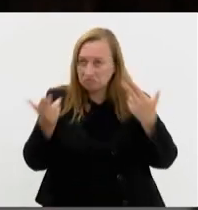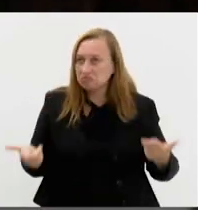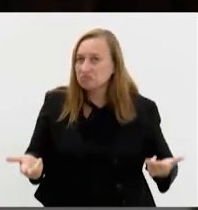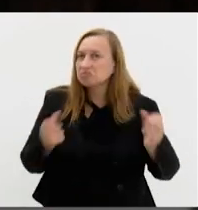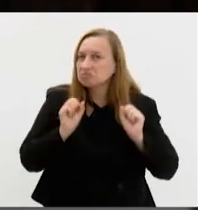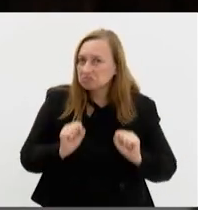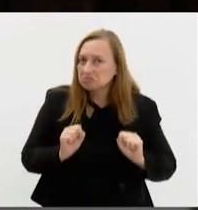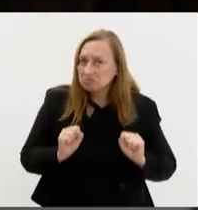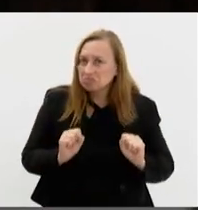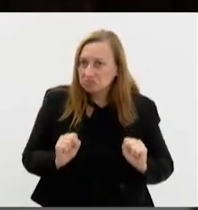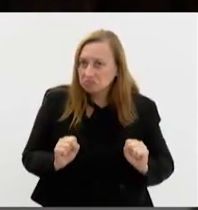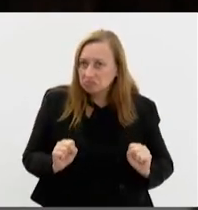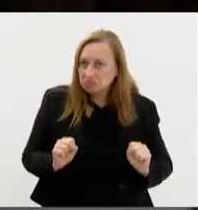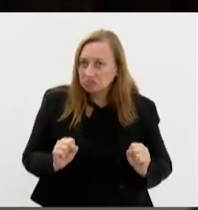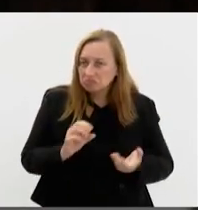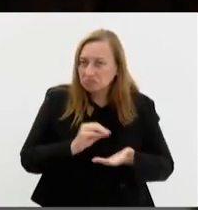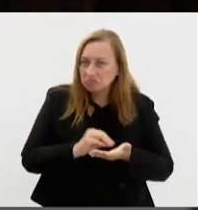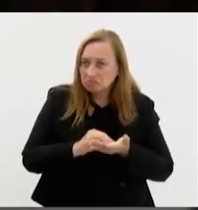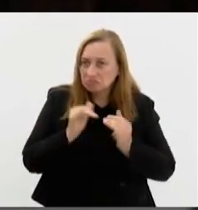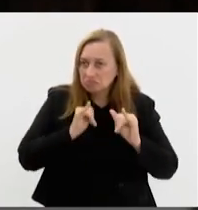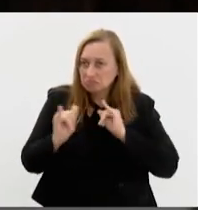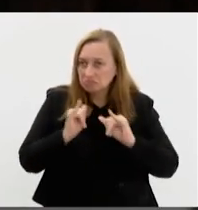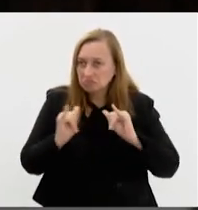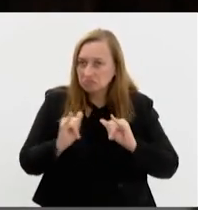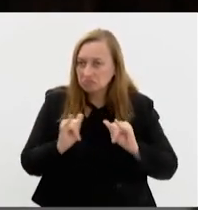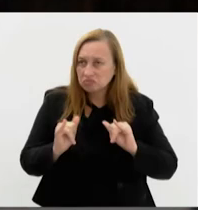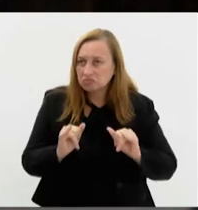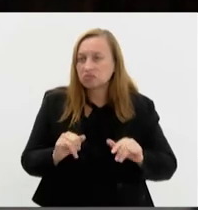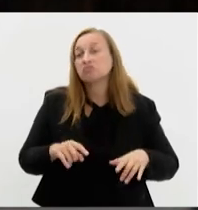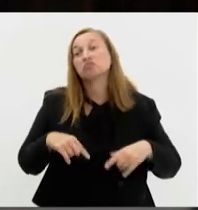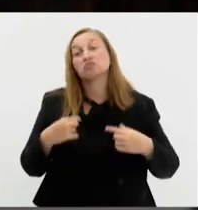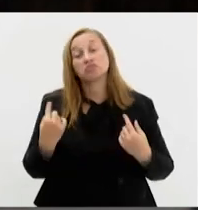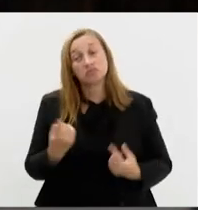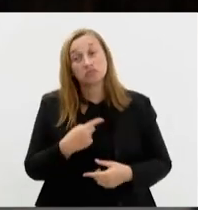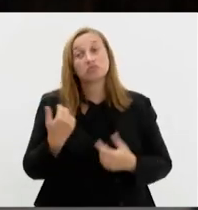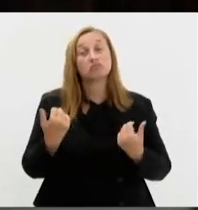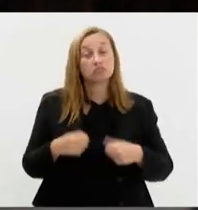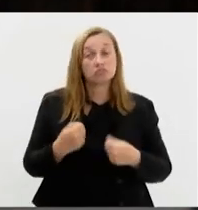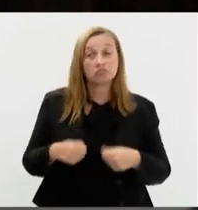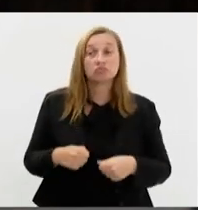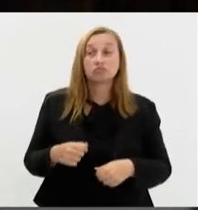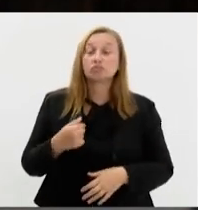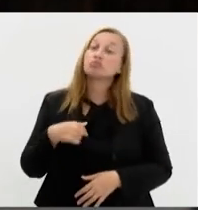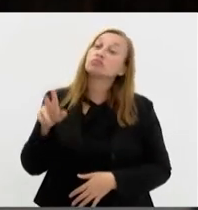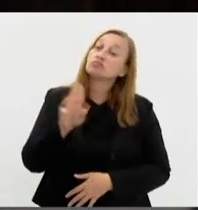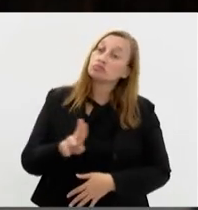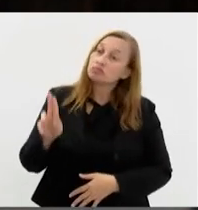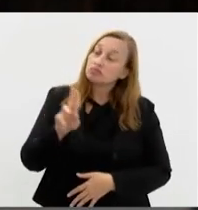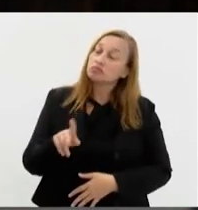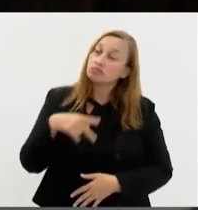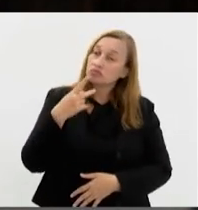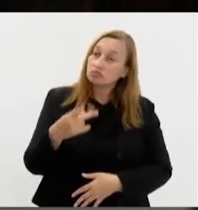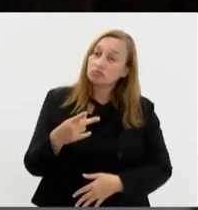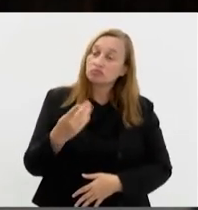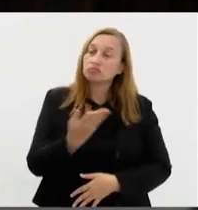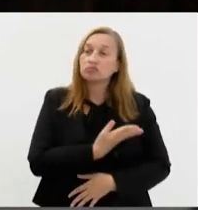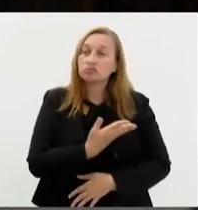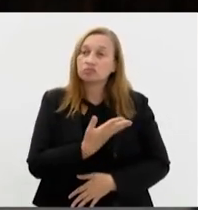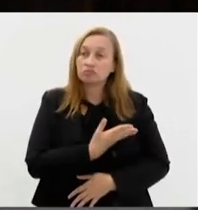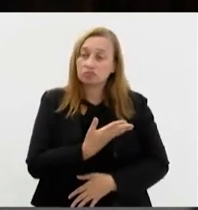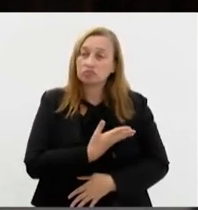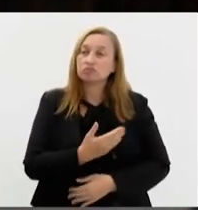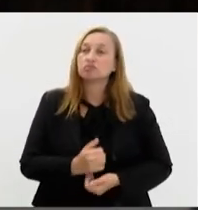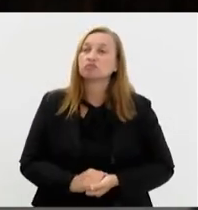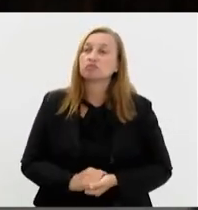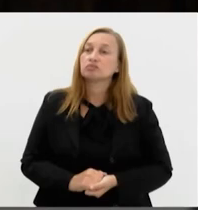pode ser considerado desinformação para isso nós devemos então e aí eu vou usar também as expressões do nosso colega Diogo Rais que